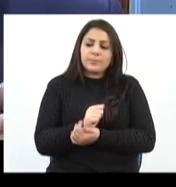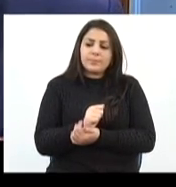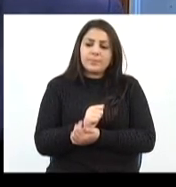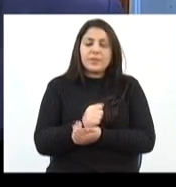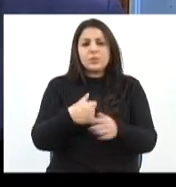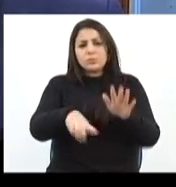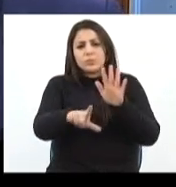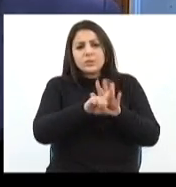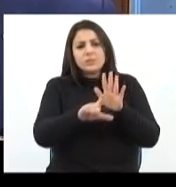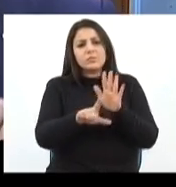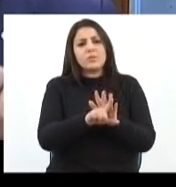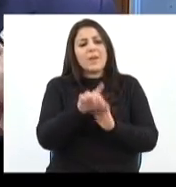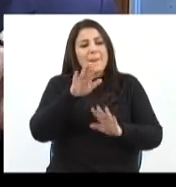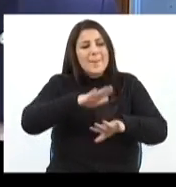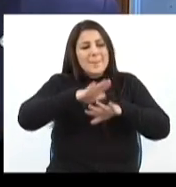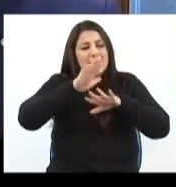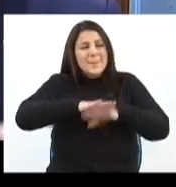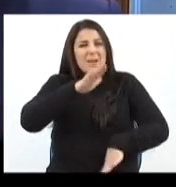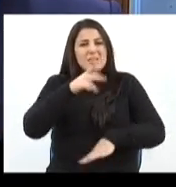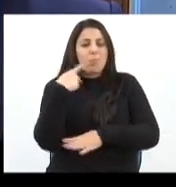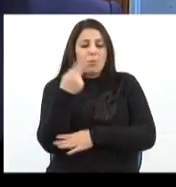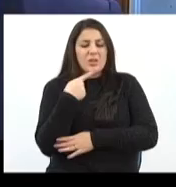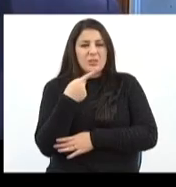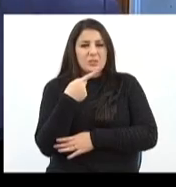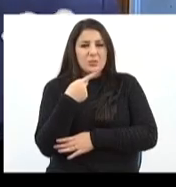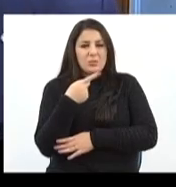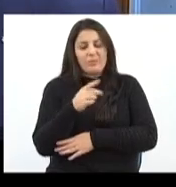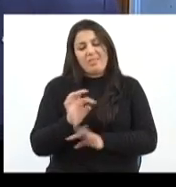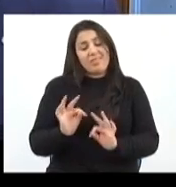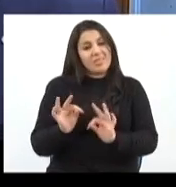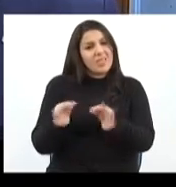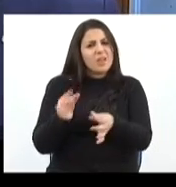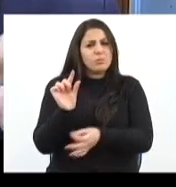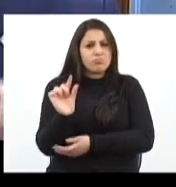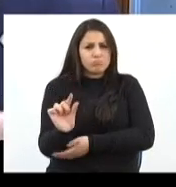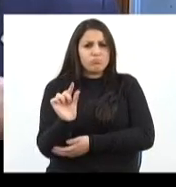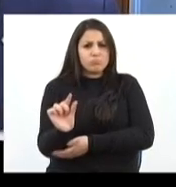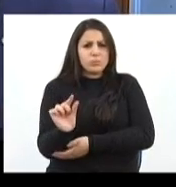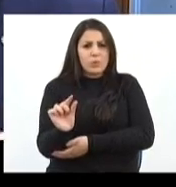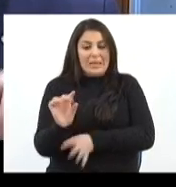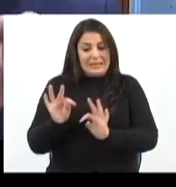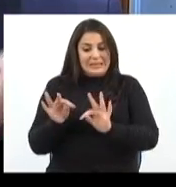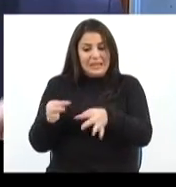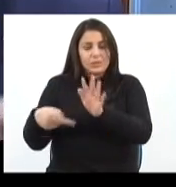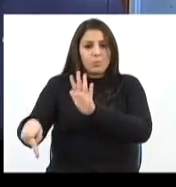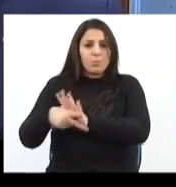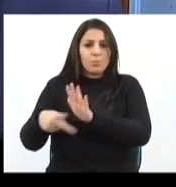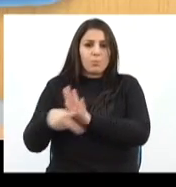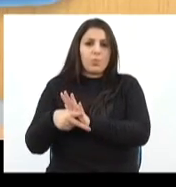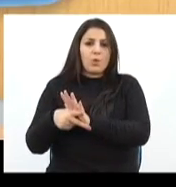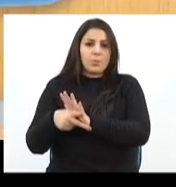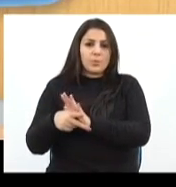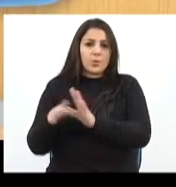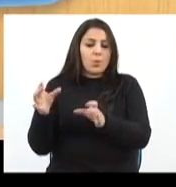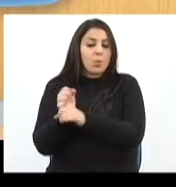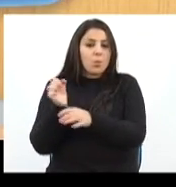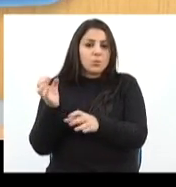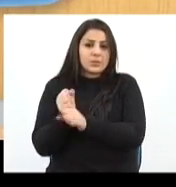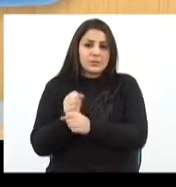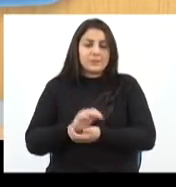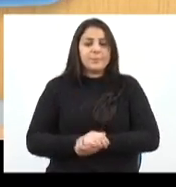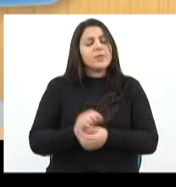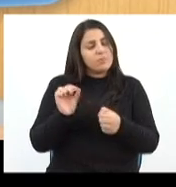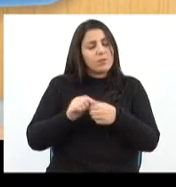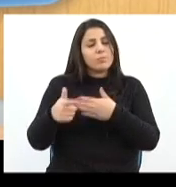no Legislativo, ele é muito mais político do que técnico. Técnico, existe o Tribunal de Contas e ele faz esse papel. Nos